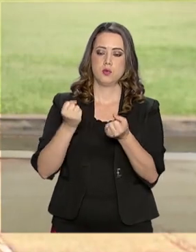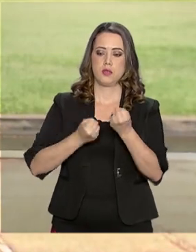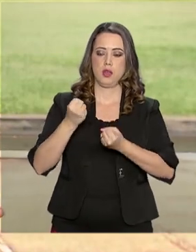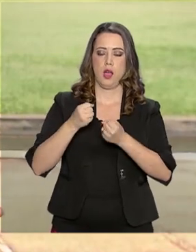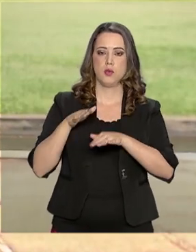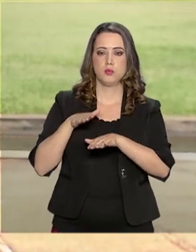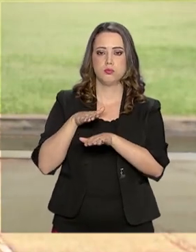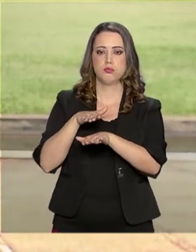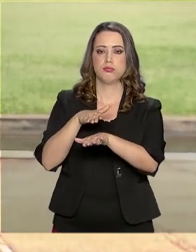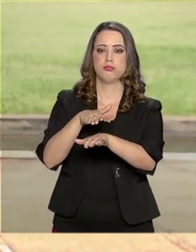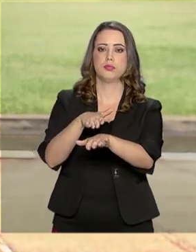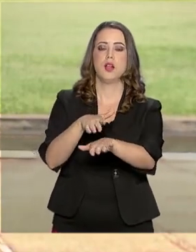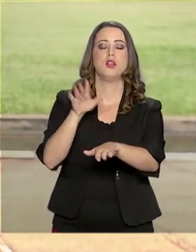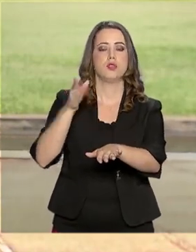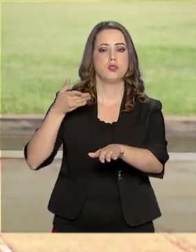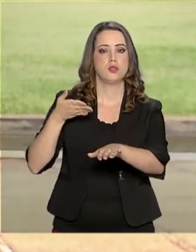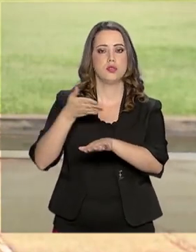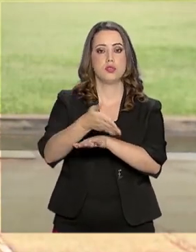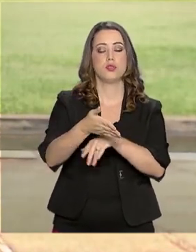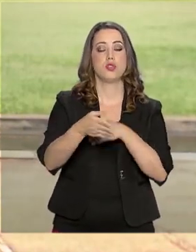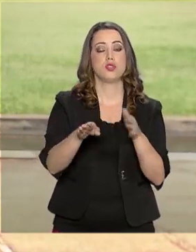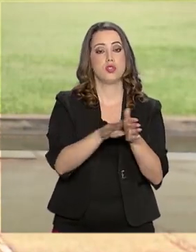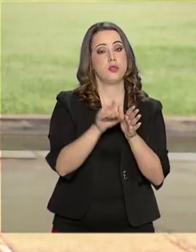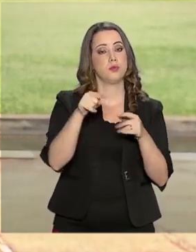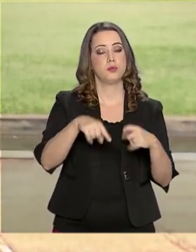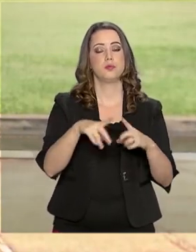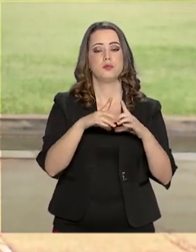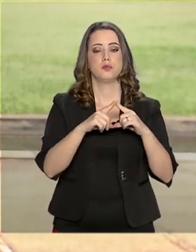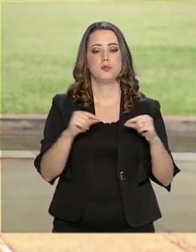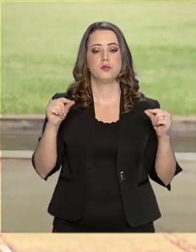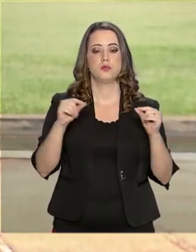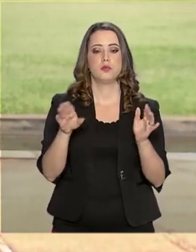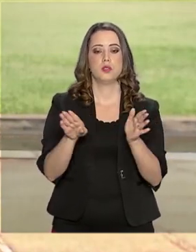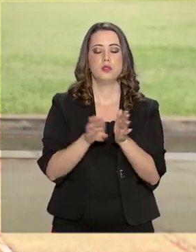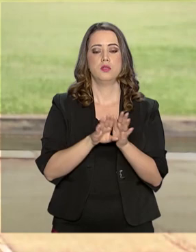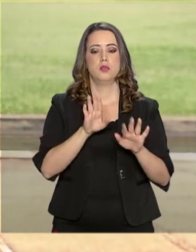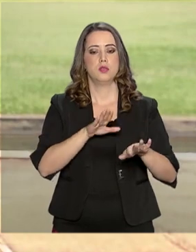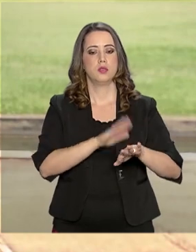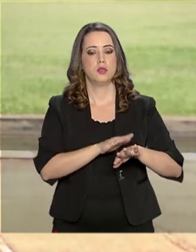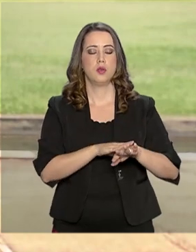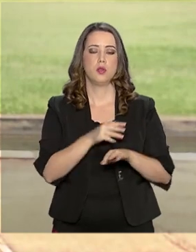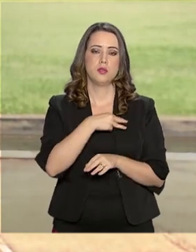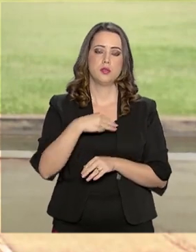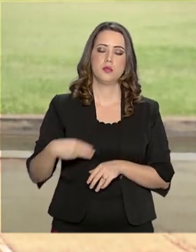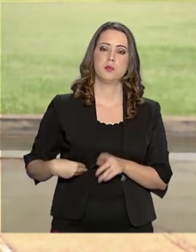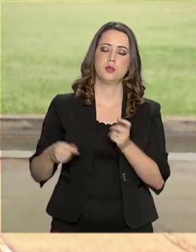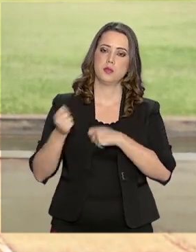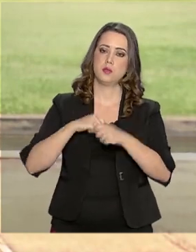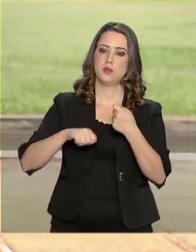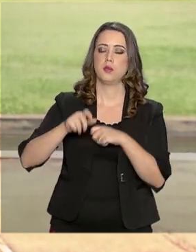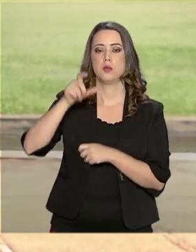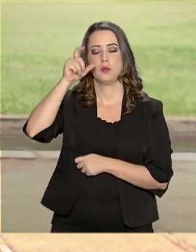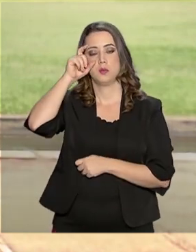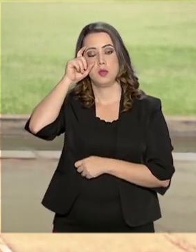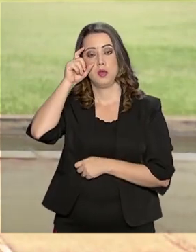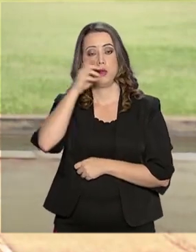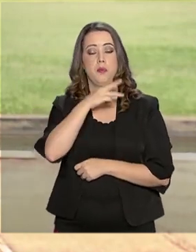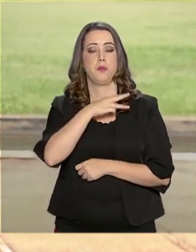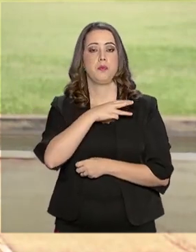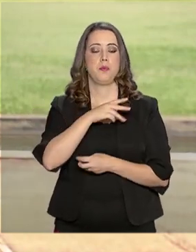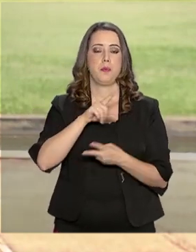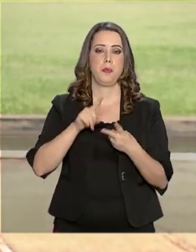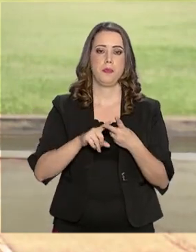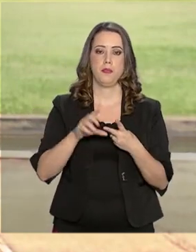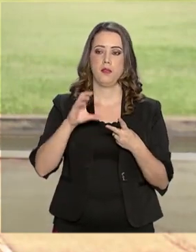aqui no palácio essa reunião será realizada entre o ministro da economia paulo guedes o ministro